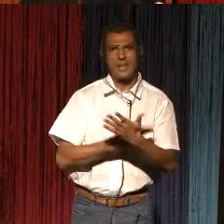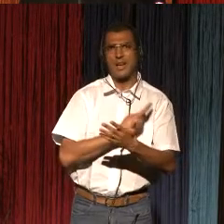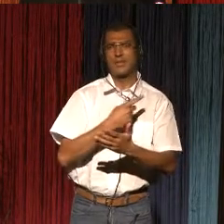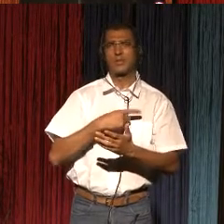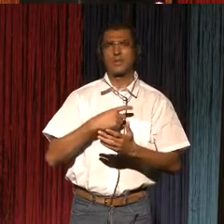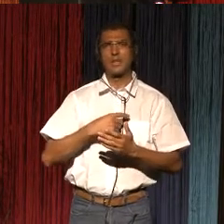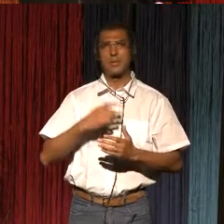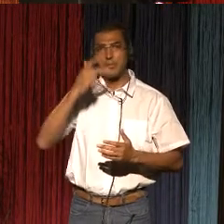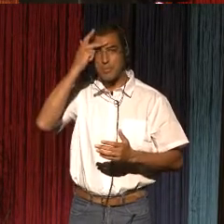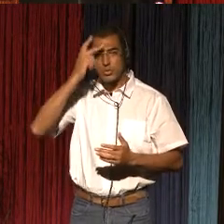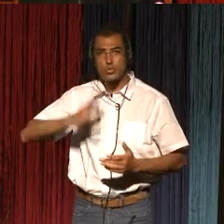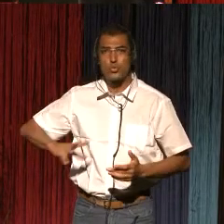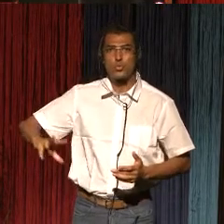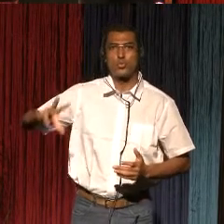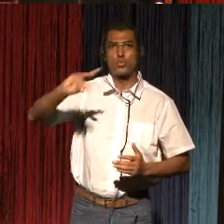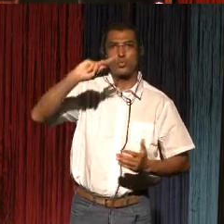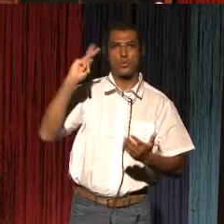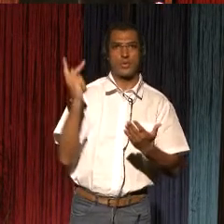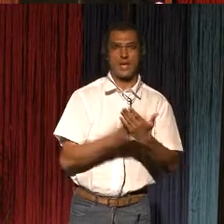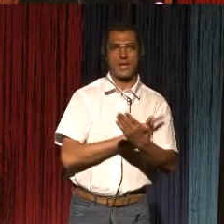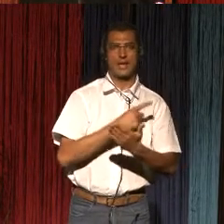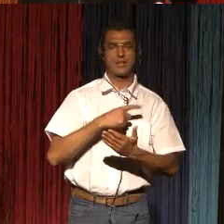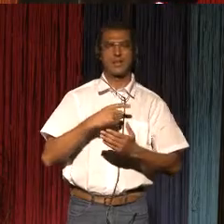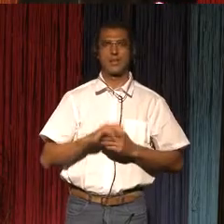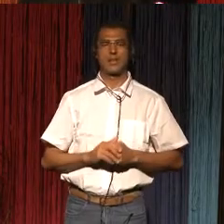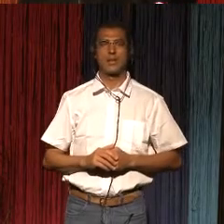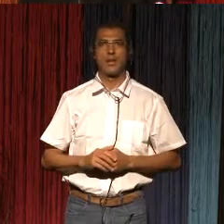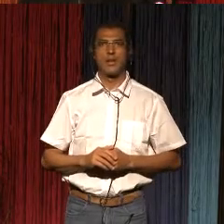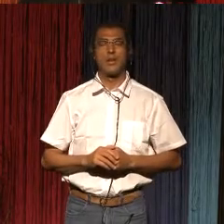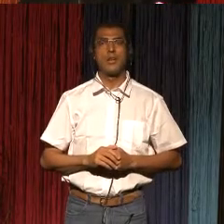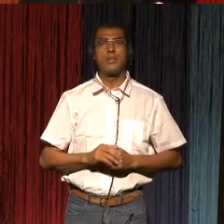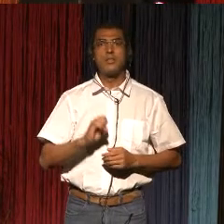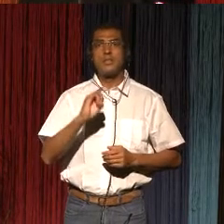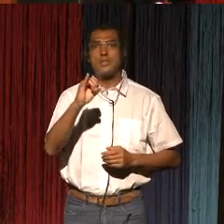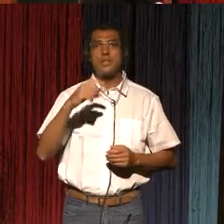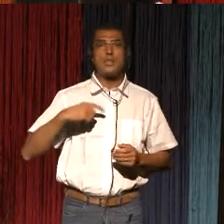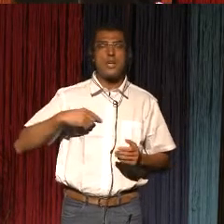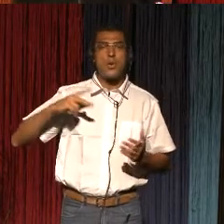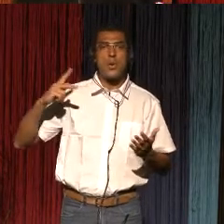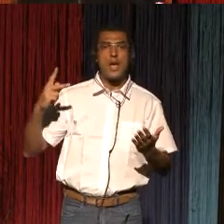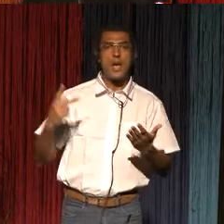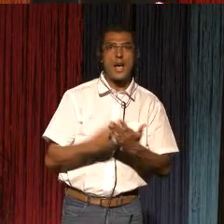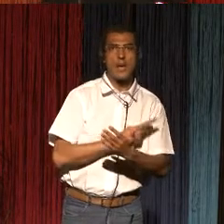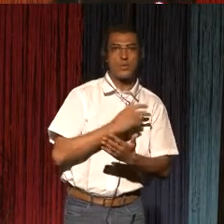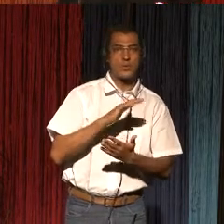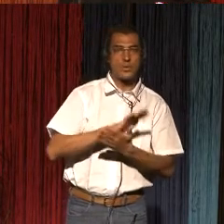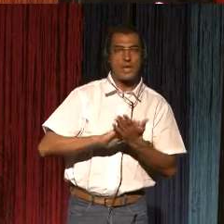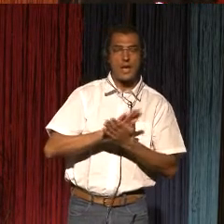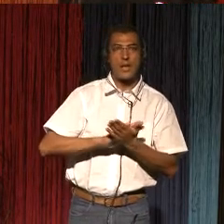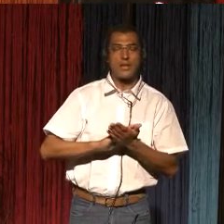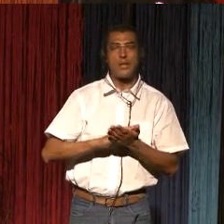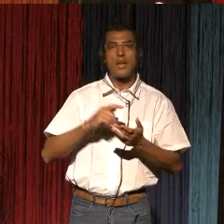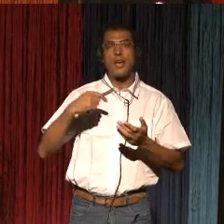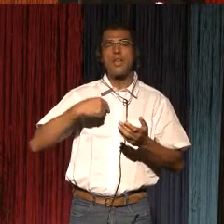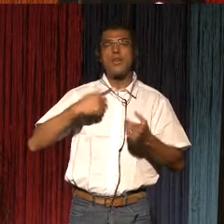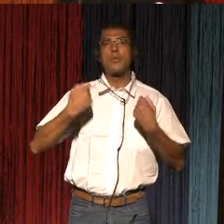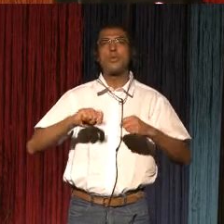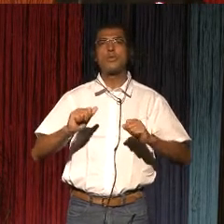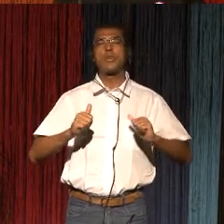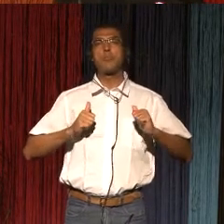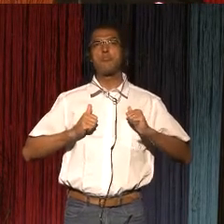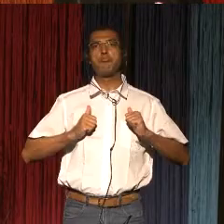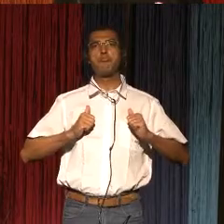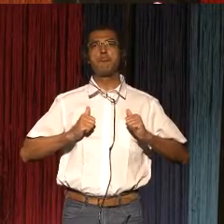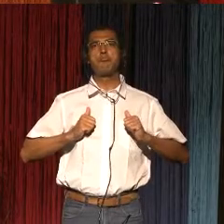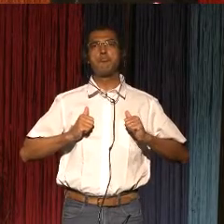única maneira de evitar erro totalmente é ficar com aquilo que você já sabe. Porque se você for além daquilo